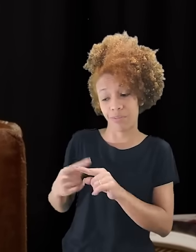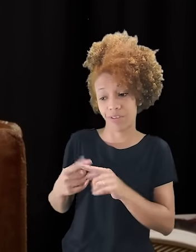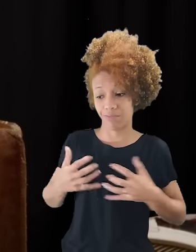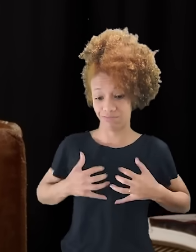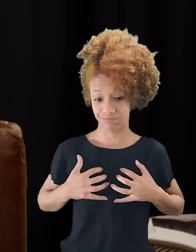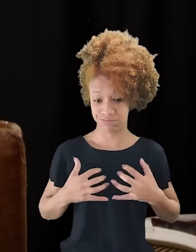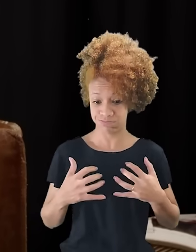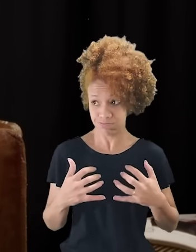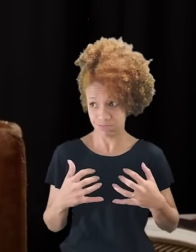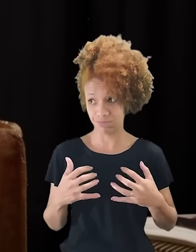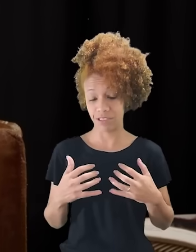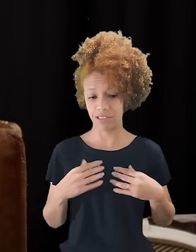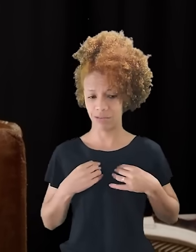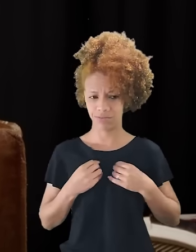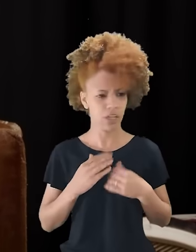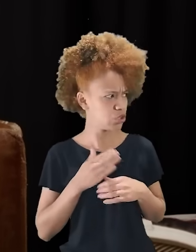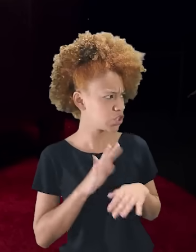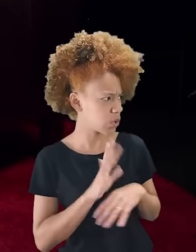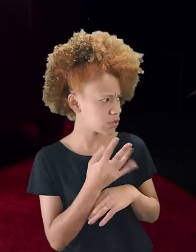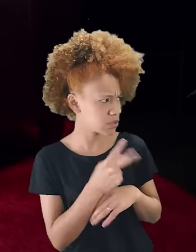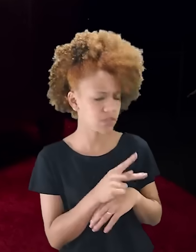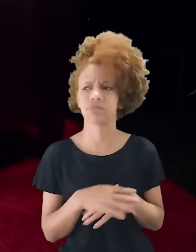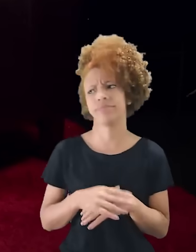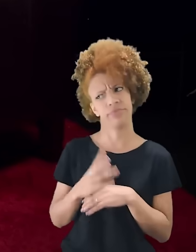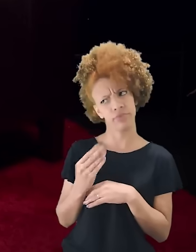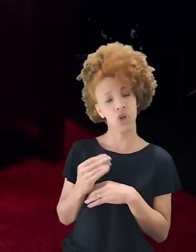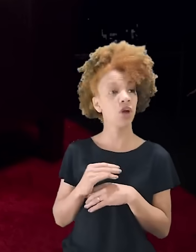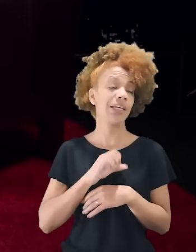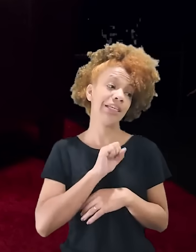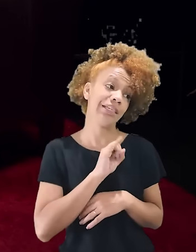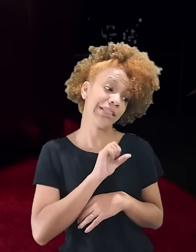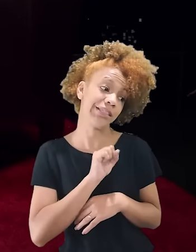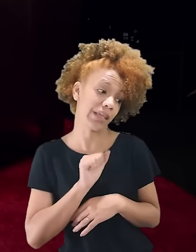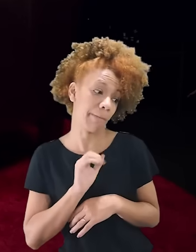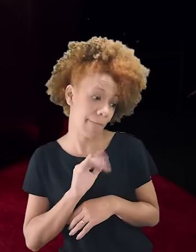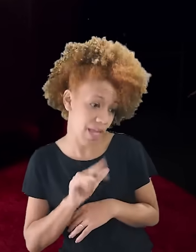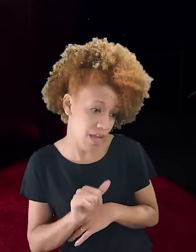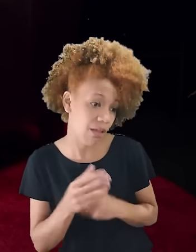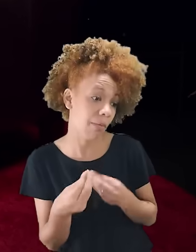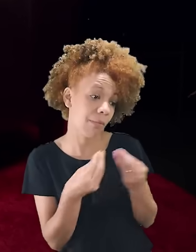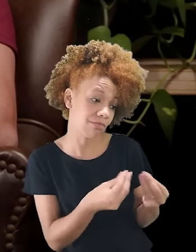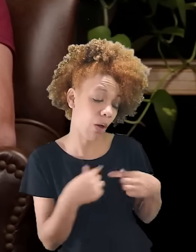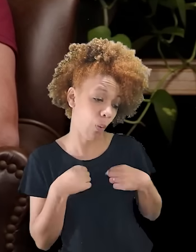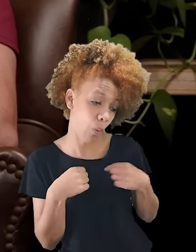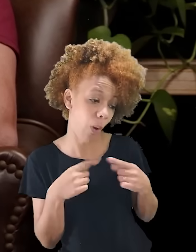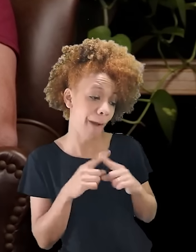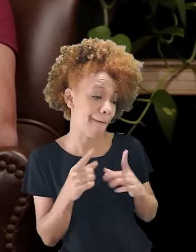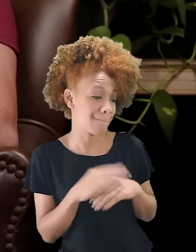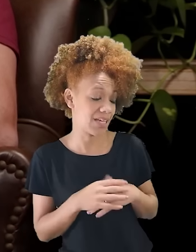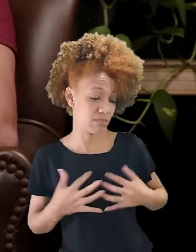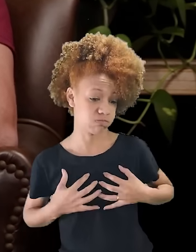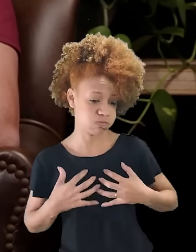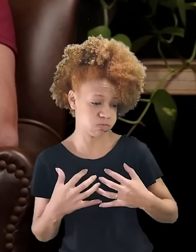Aumentou e naquela roupa não fica bacana com você Nosa muito do tipo Isabela Nossa a gente queria te mandar um conjuntinho Mas você tá com